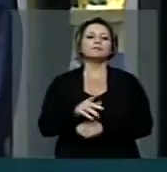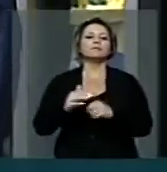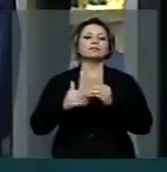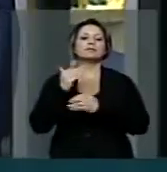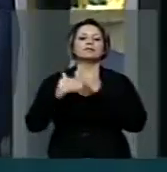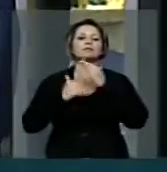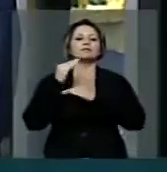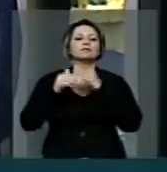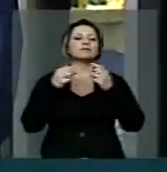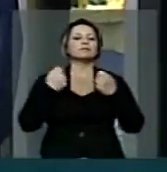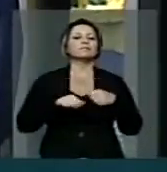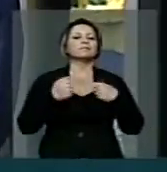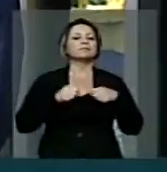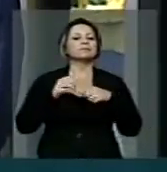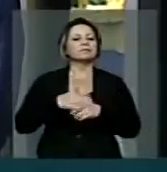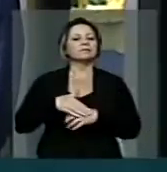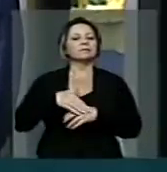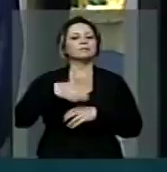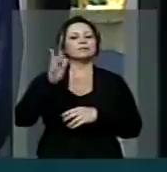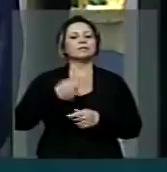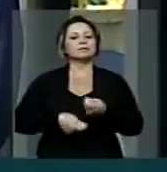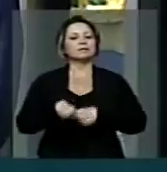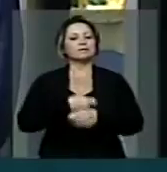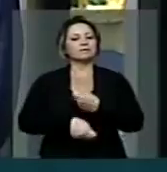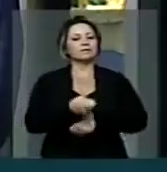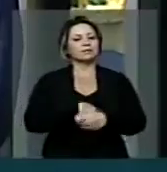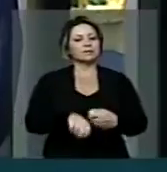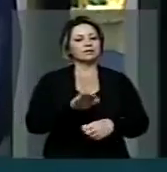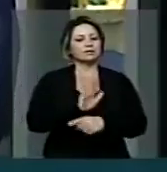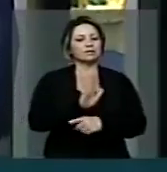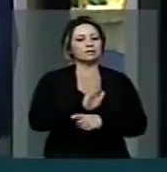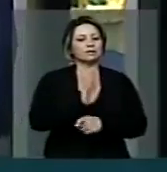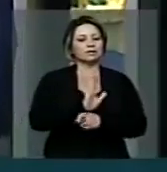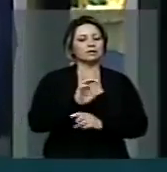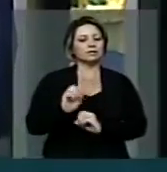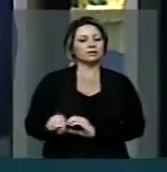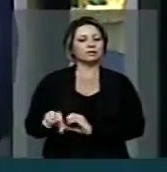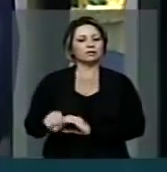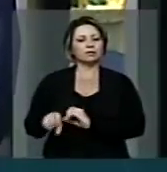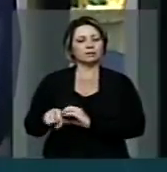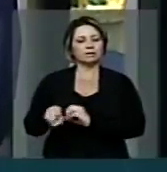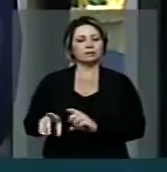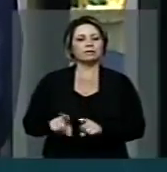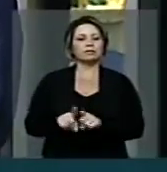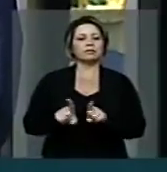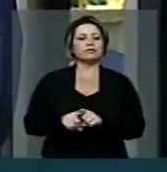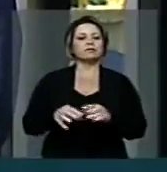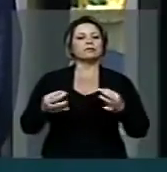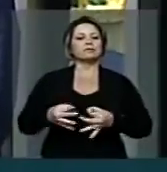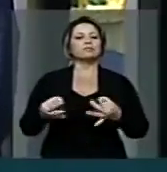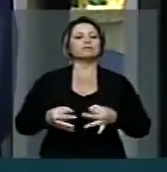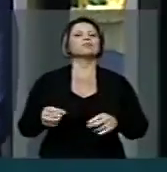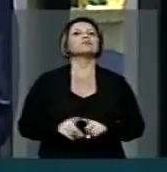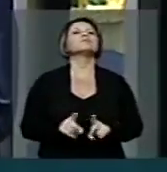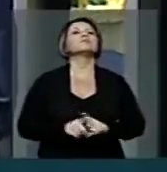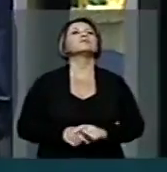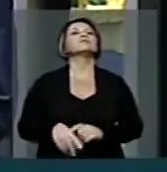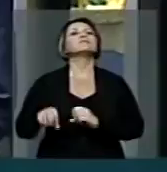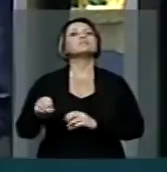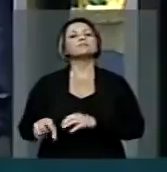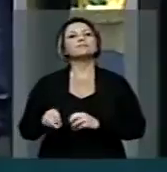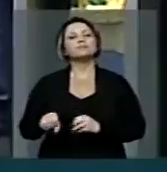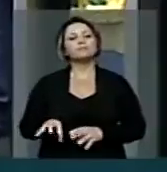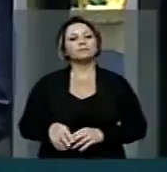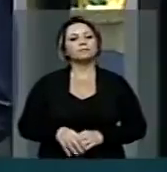desenvolvido, precisa muito investir na educação. Uma educação de qualidade, uma